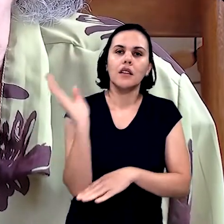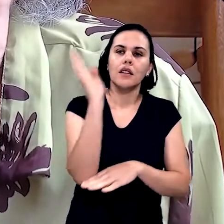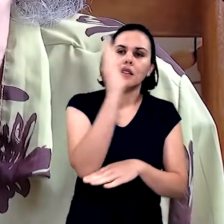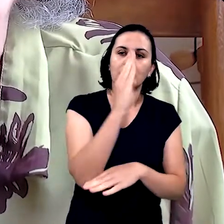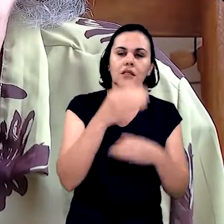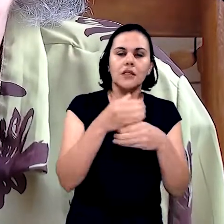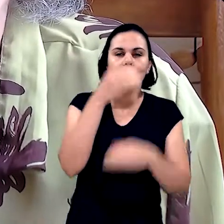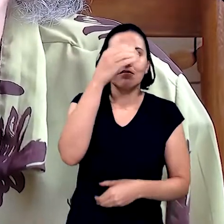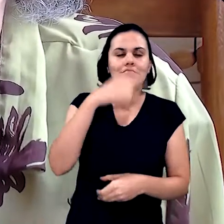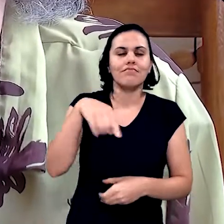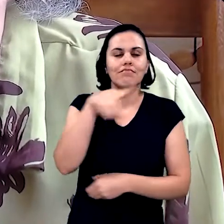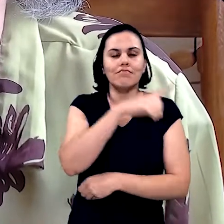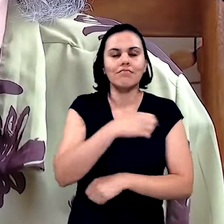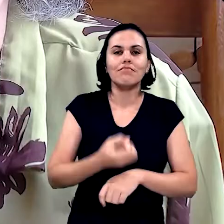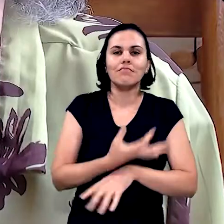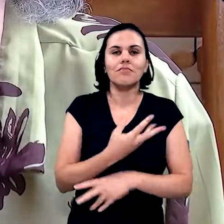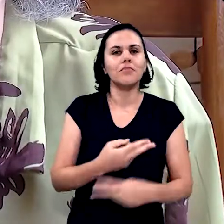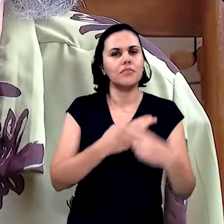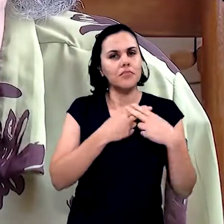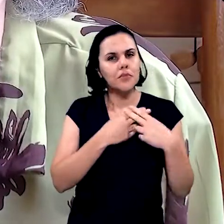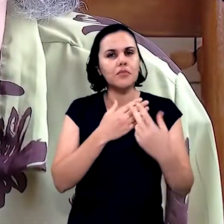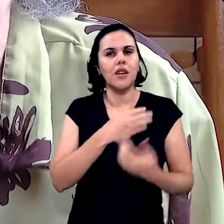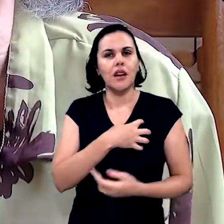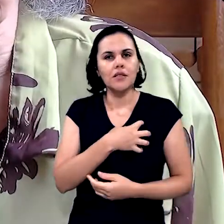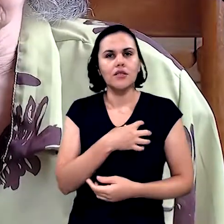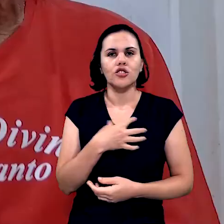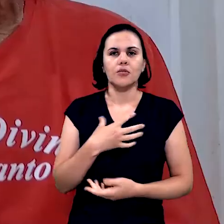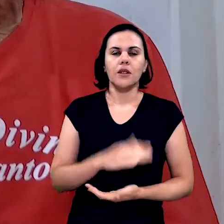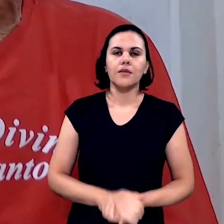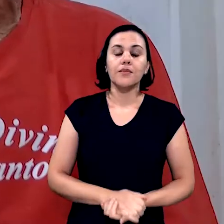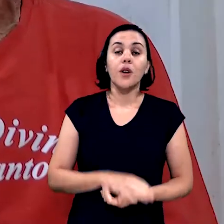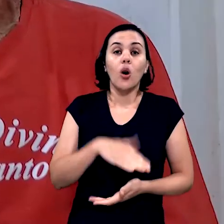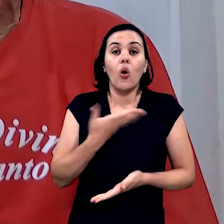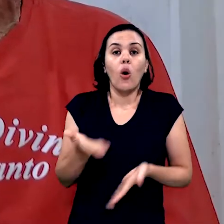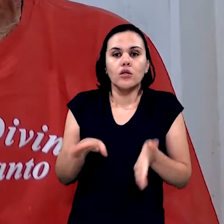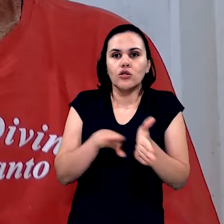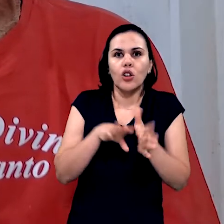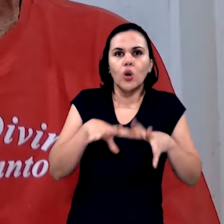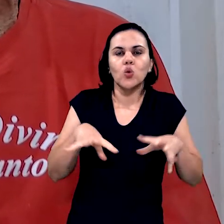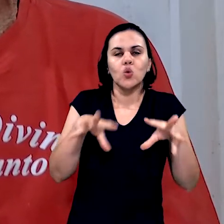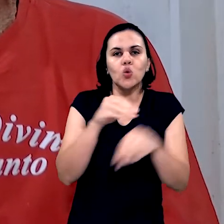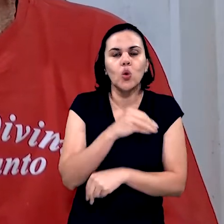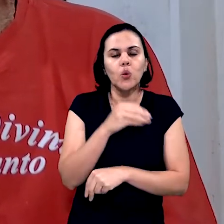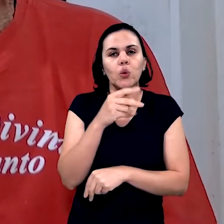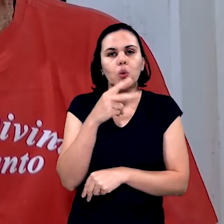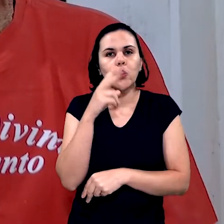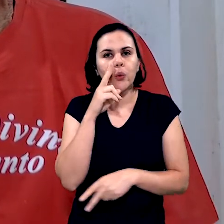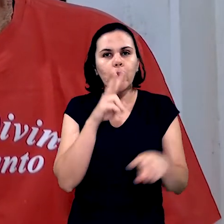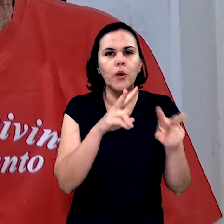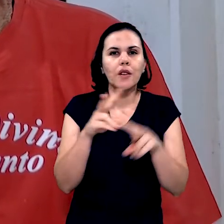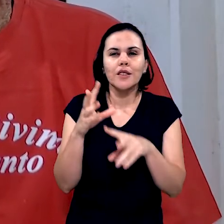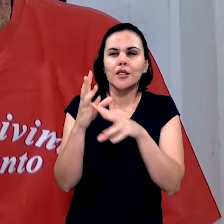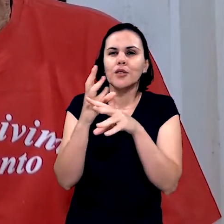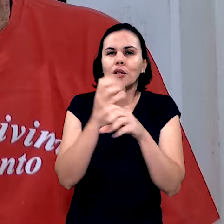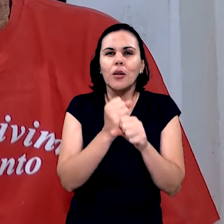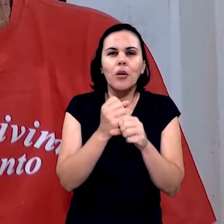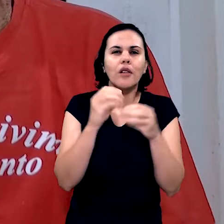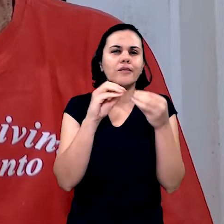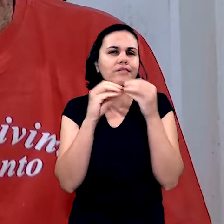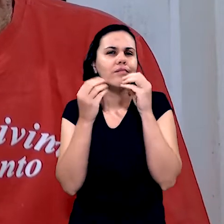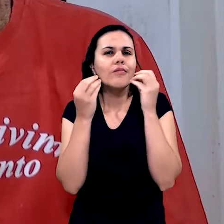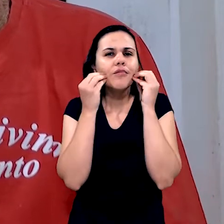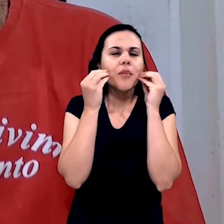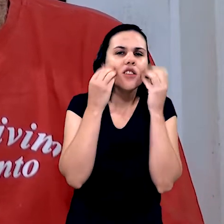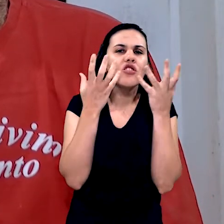erguida do mastro é uma coisa que deixa muito marcada, sabe? Quando chega ali, né, corre todo mundo, vai abraçar o